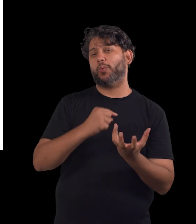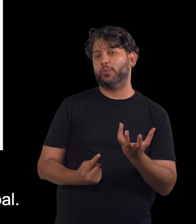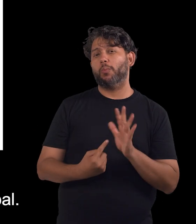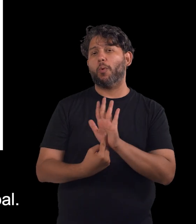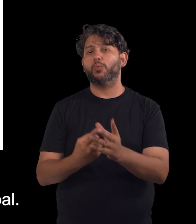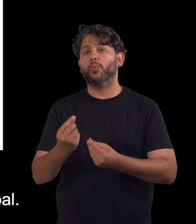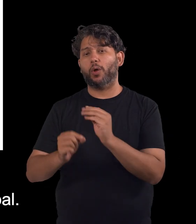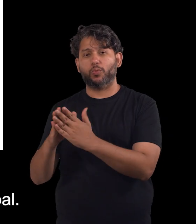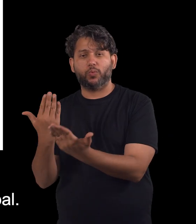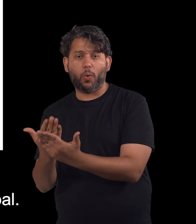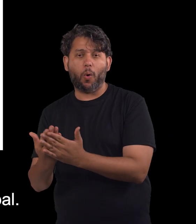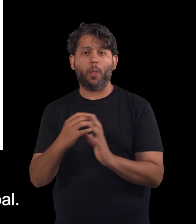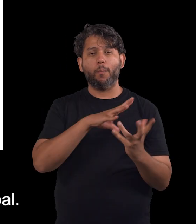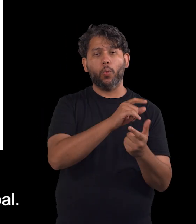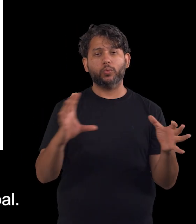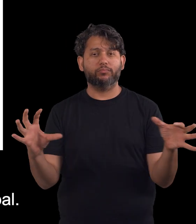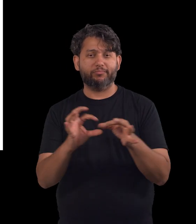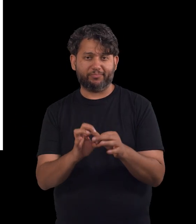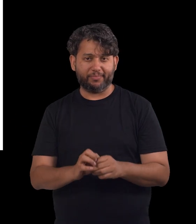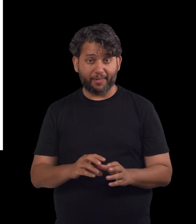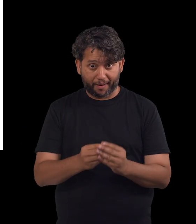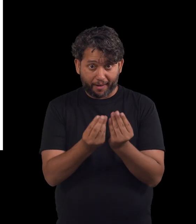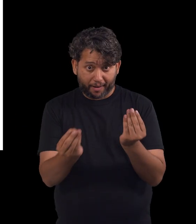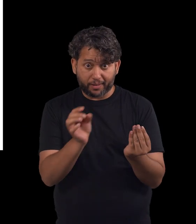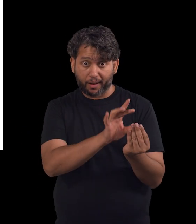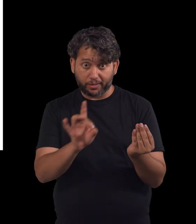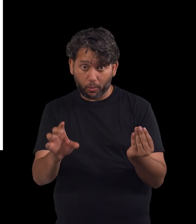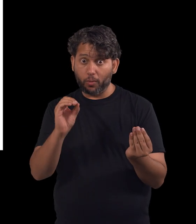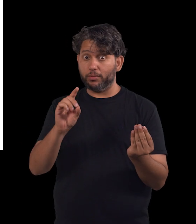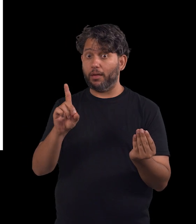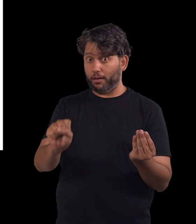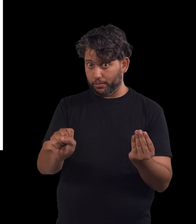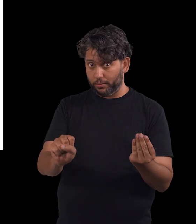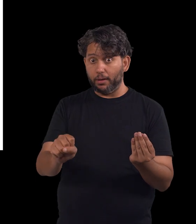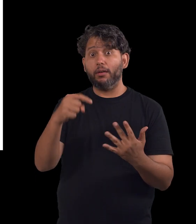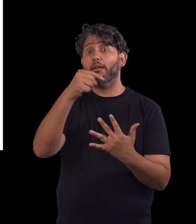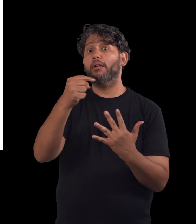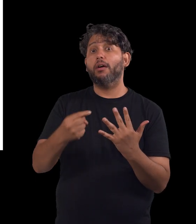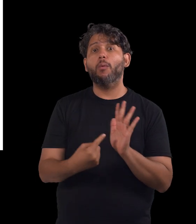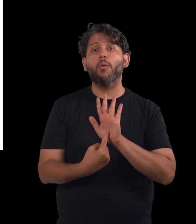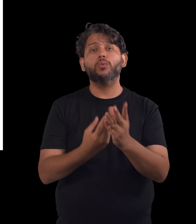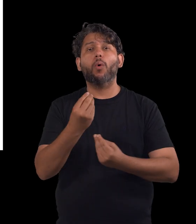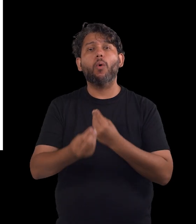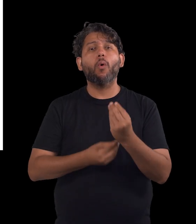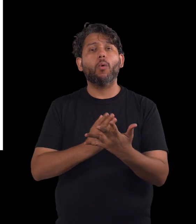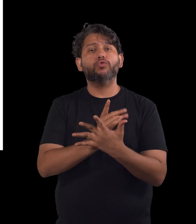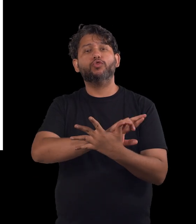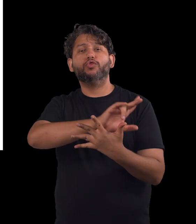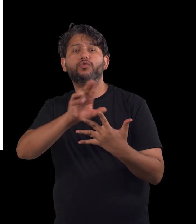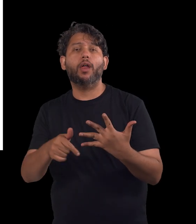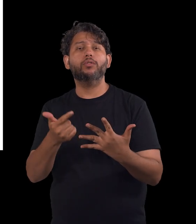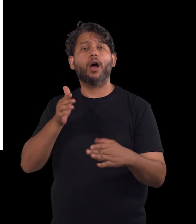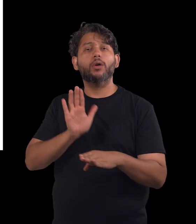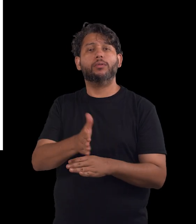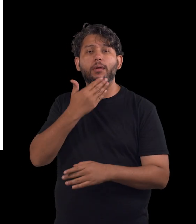Sustentável, conectando a escola a uma agenda global. Cada carta representa uma ODS e possui atributos que refletem